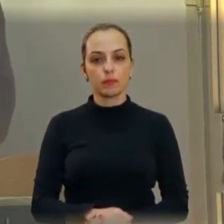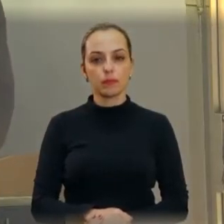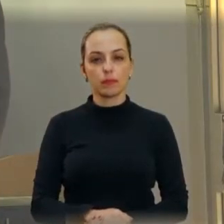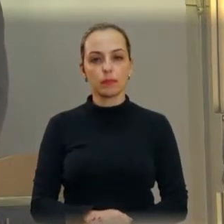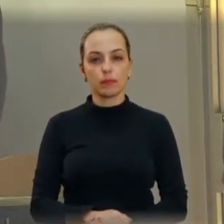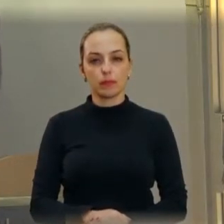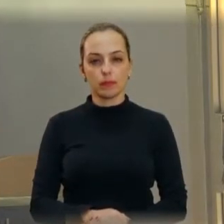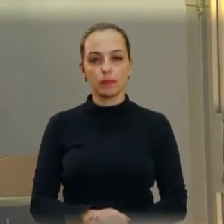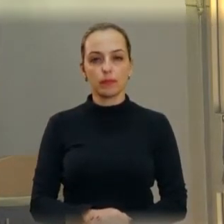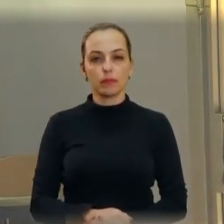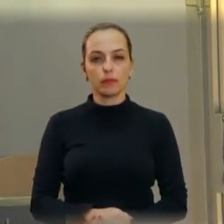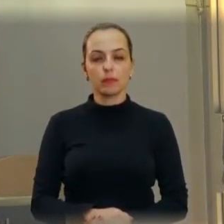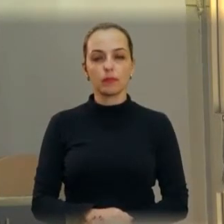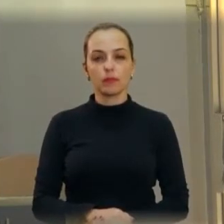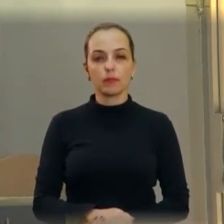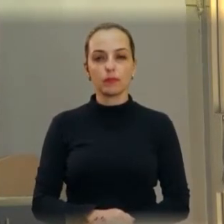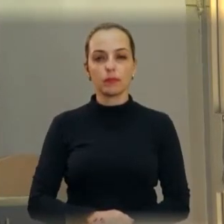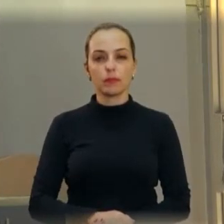Colby?